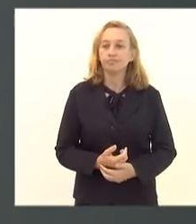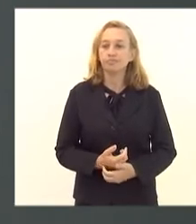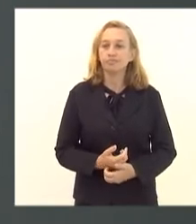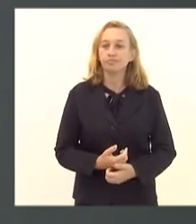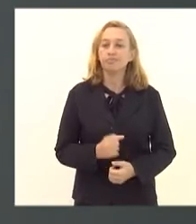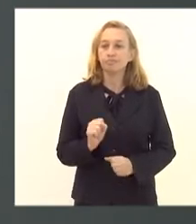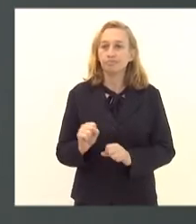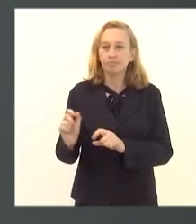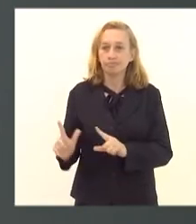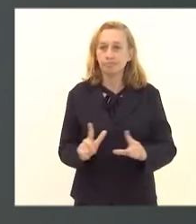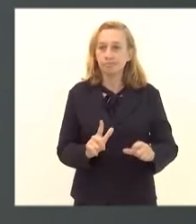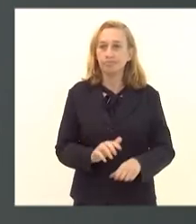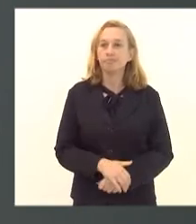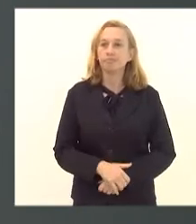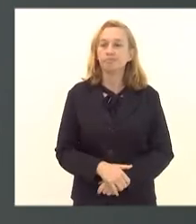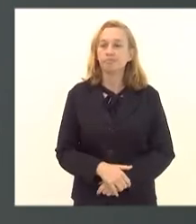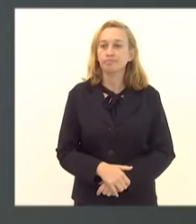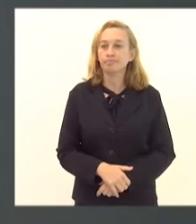Pode passar.